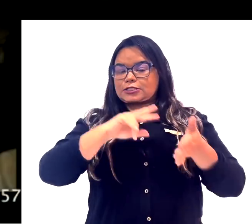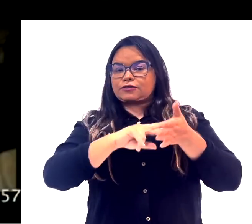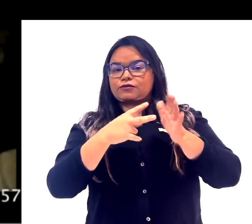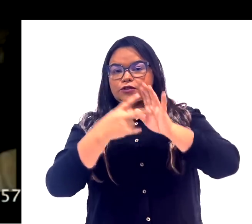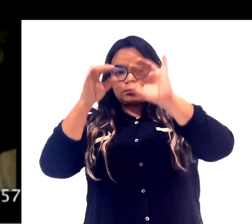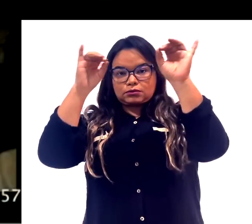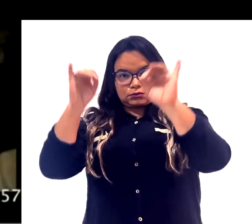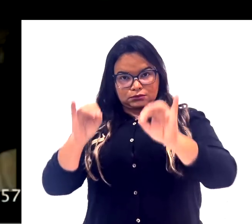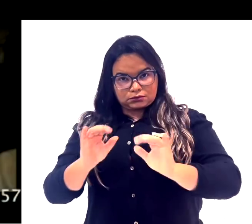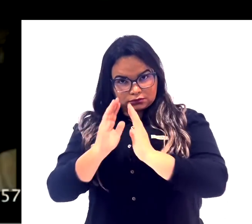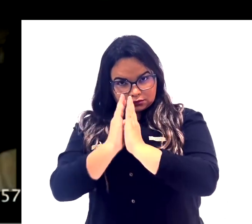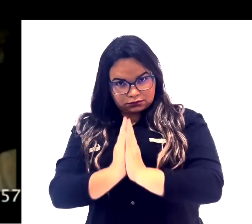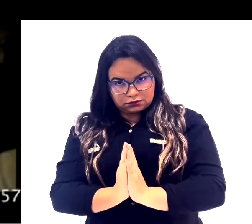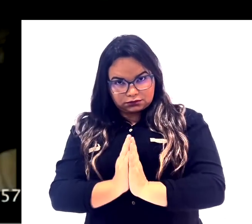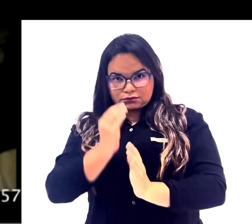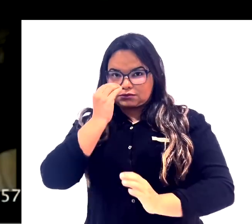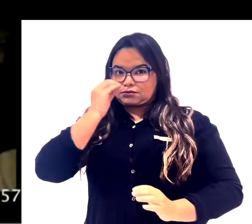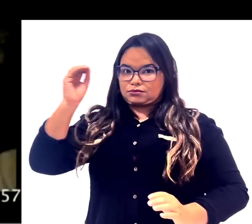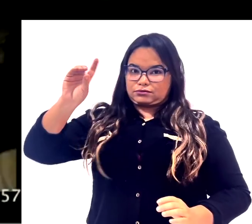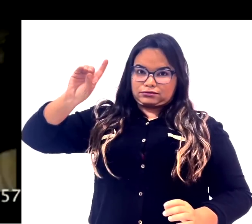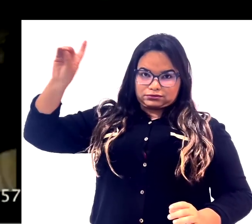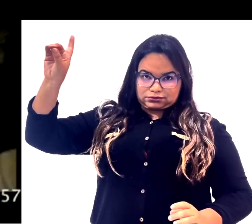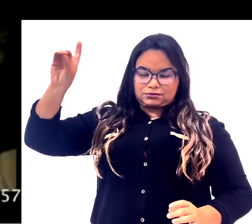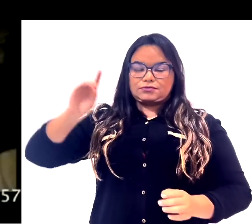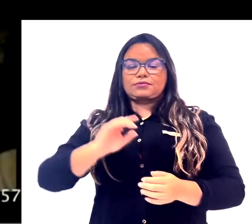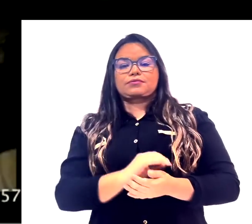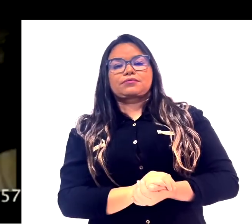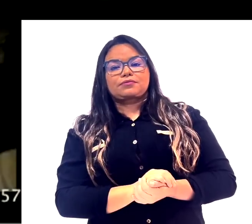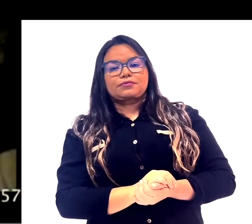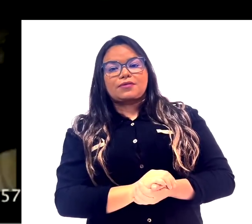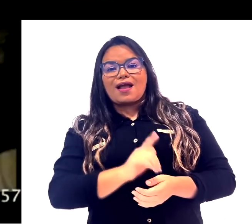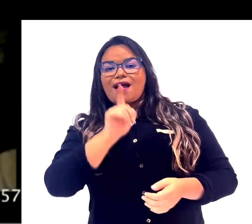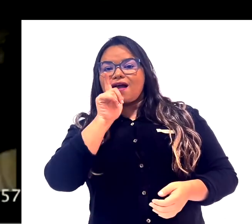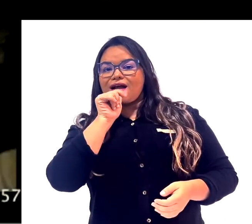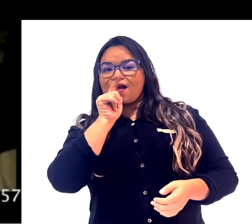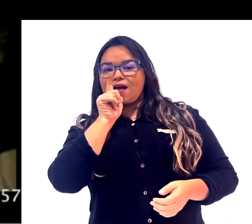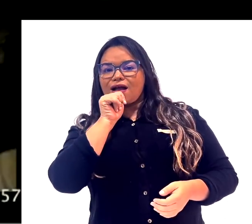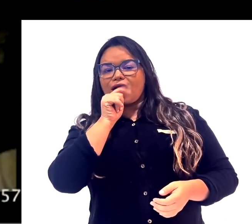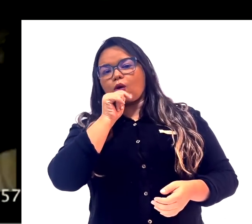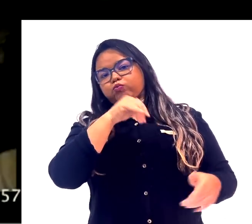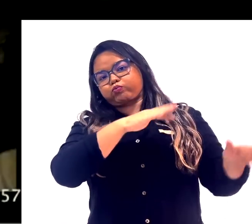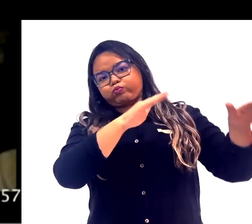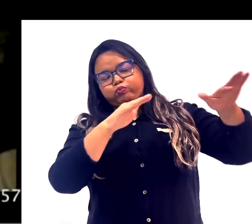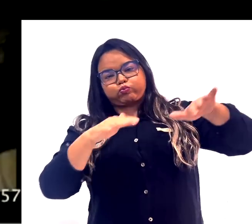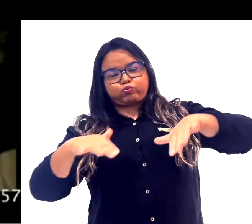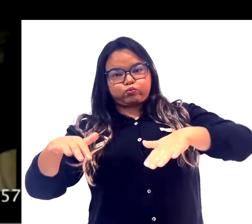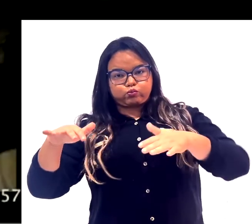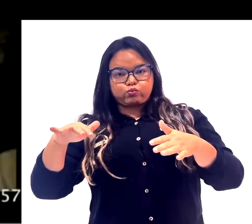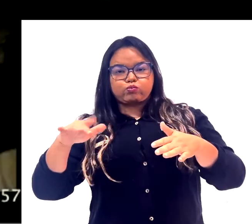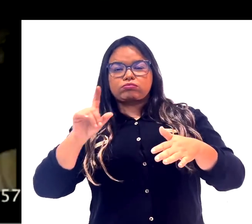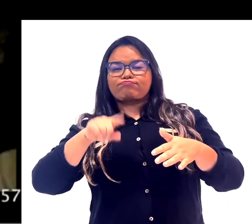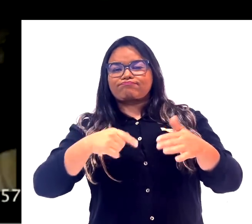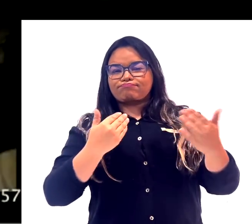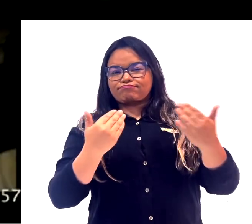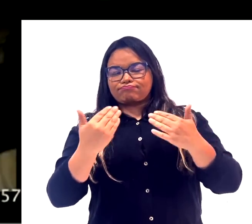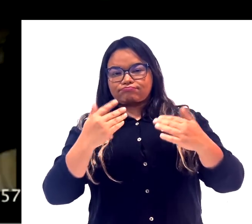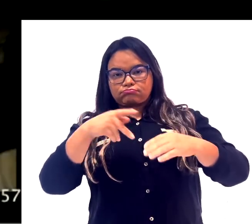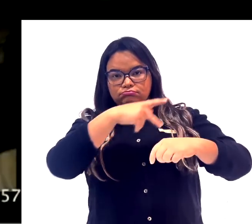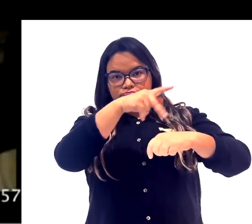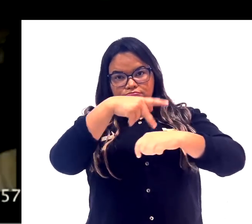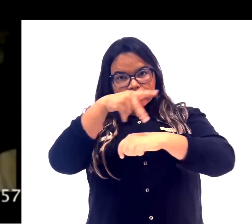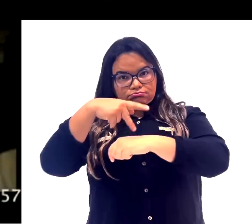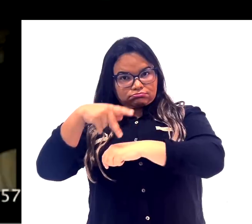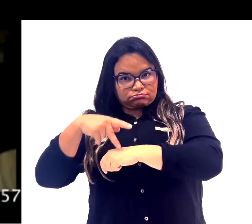prostituição significa idolatria, ser infiel a Deus, água ou oceano equivale